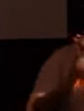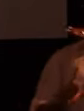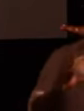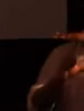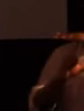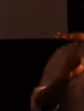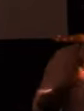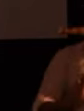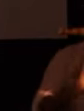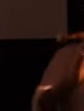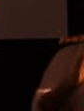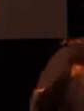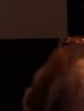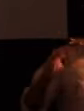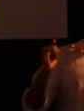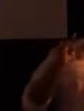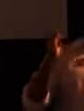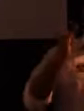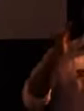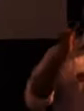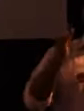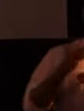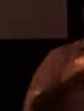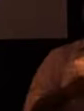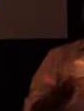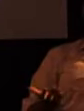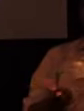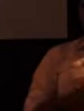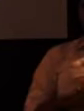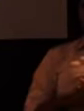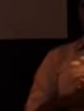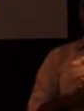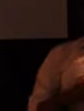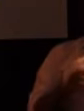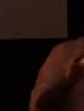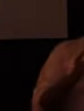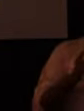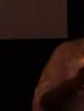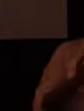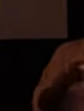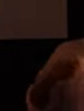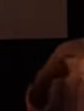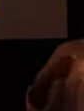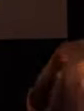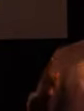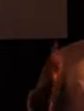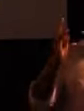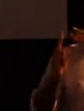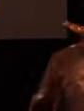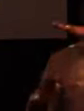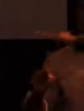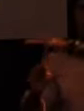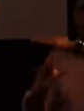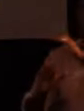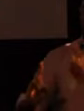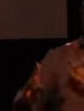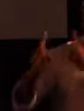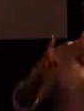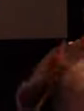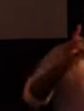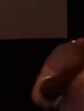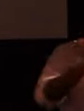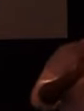edificações. Aqui tem um limite. Então, por que isso? Porque Salvador, apesar de ter toda essa